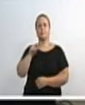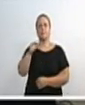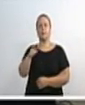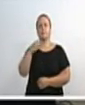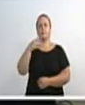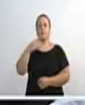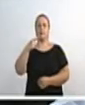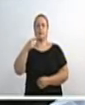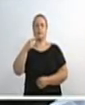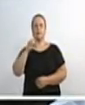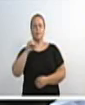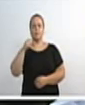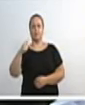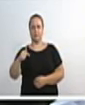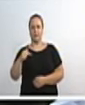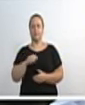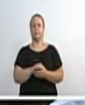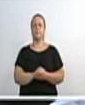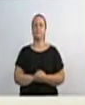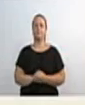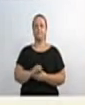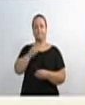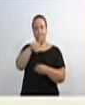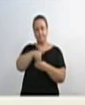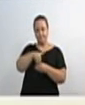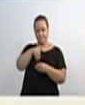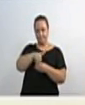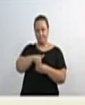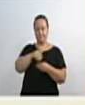7.307. Em votação.